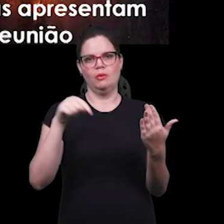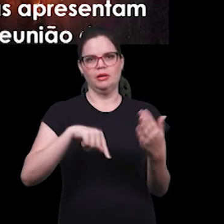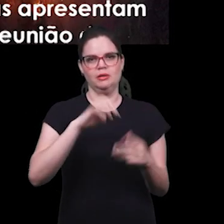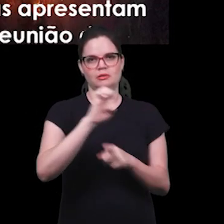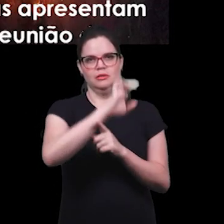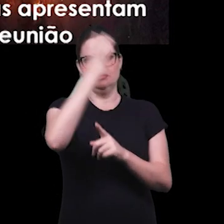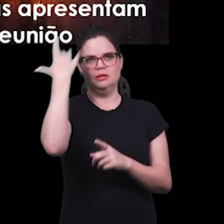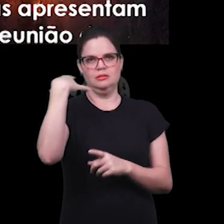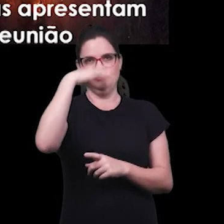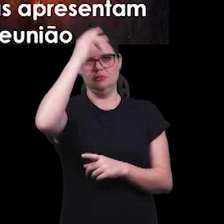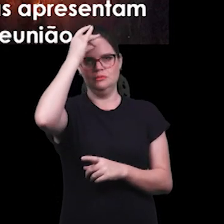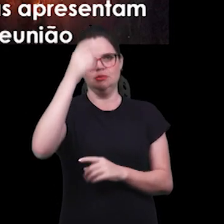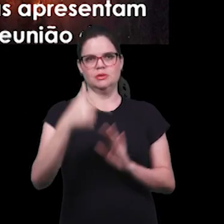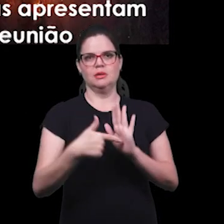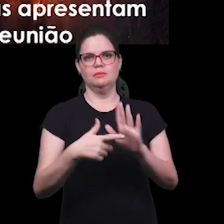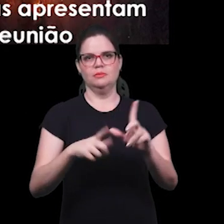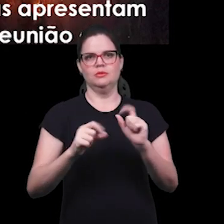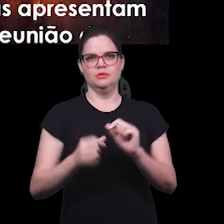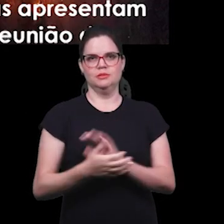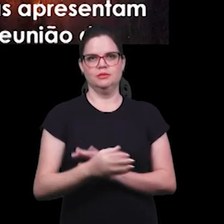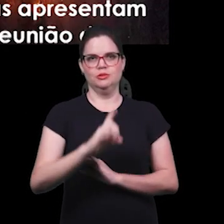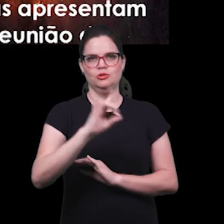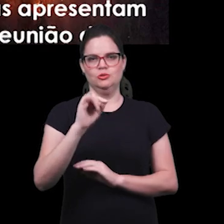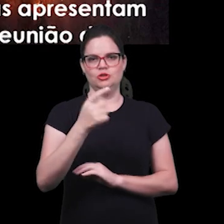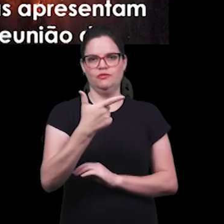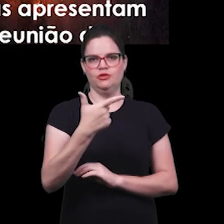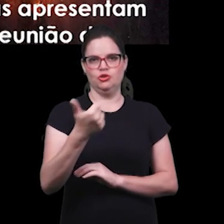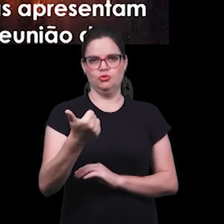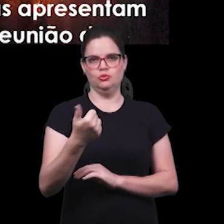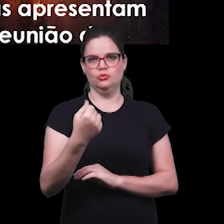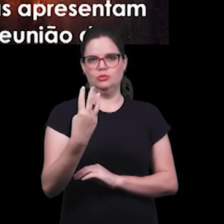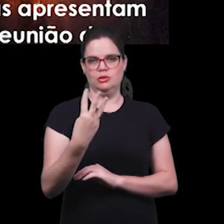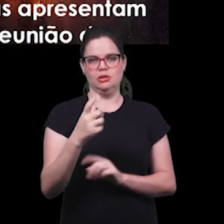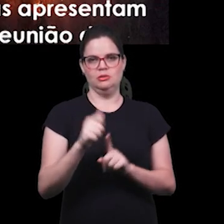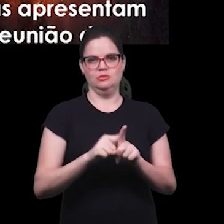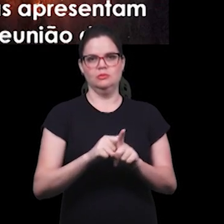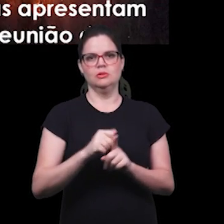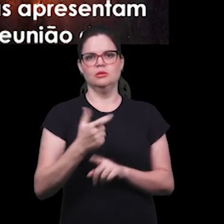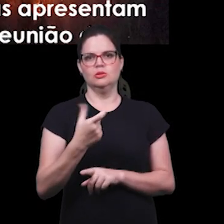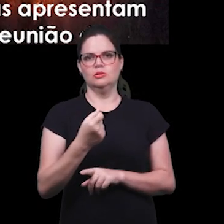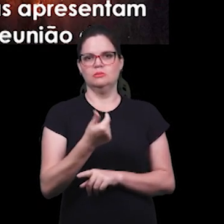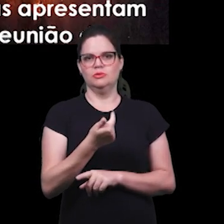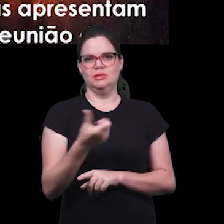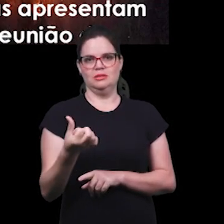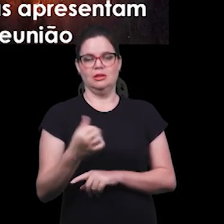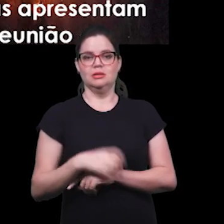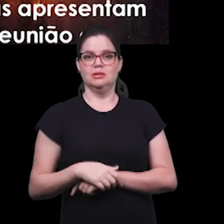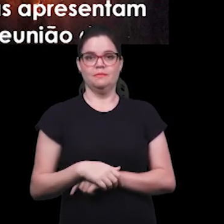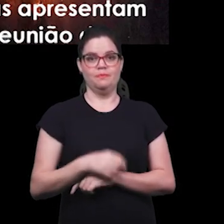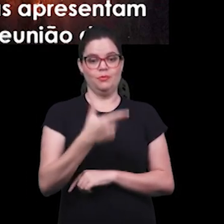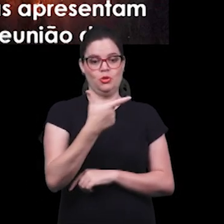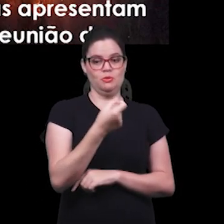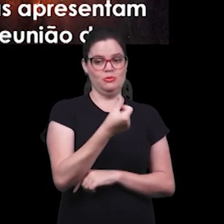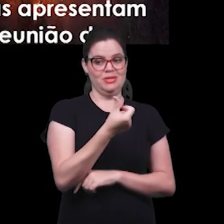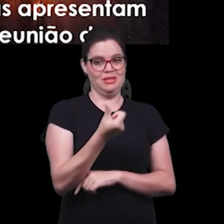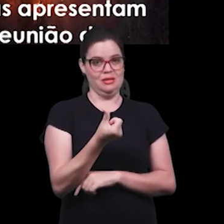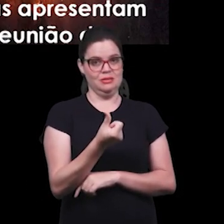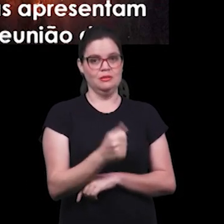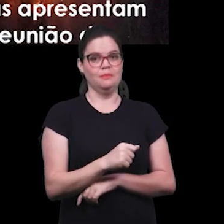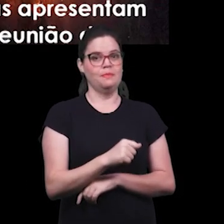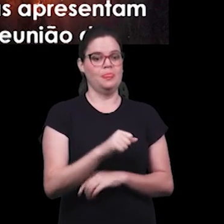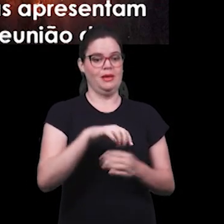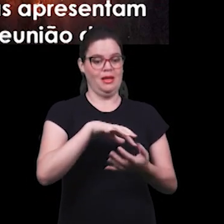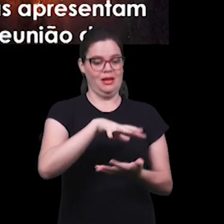que diz assim, de 21 de 3 de 2006, a Terra já perdeu 40% dos animais e